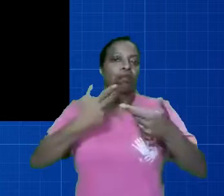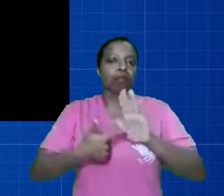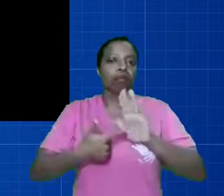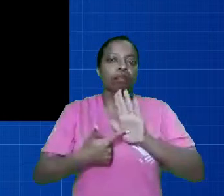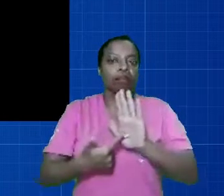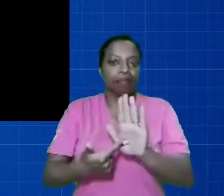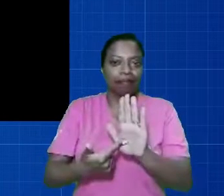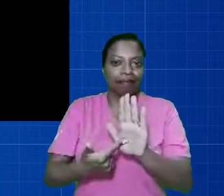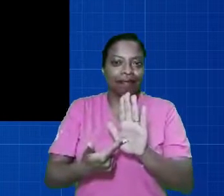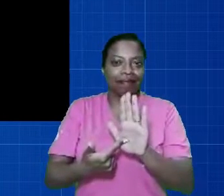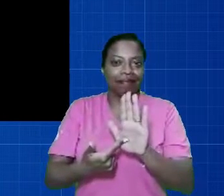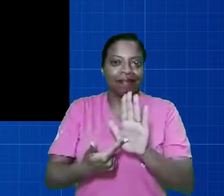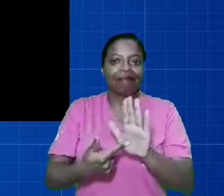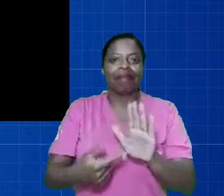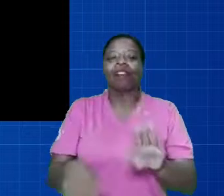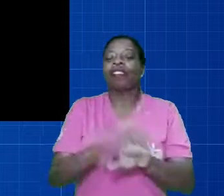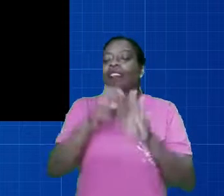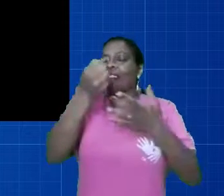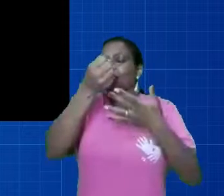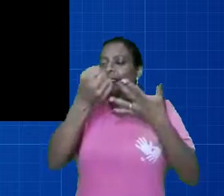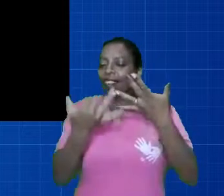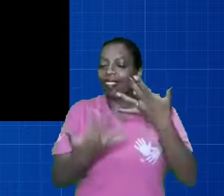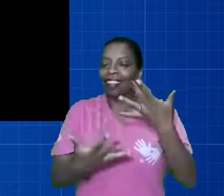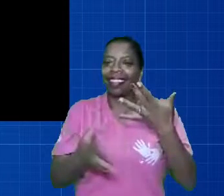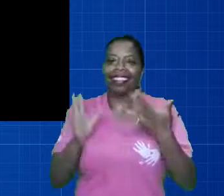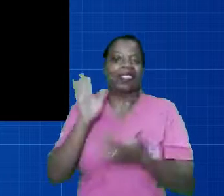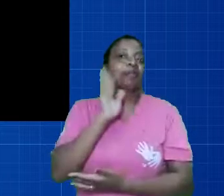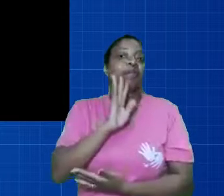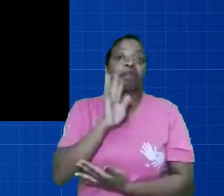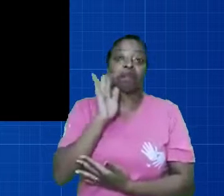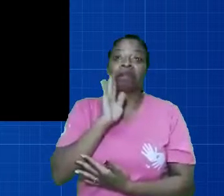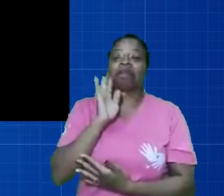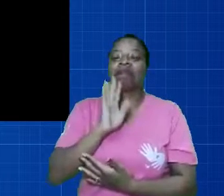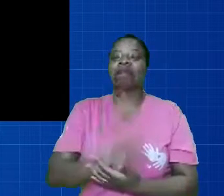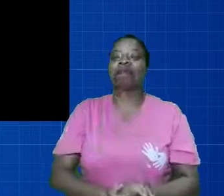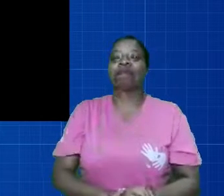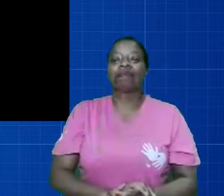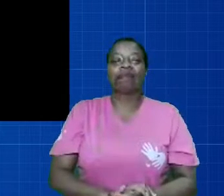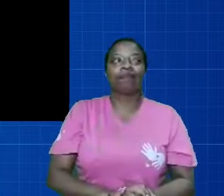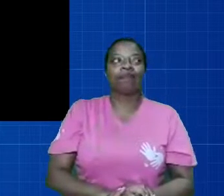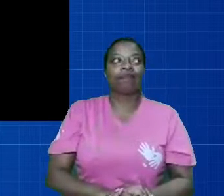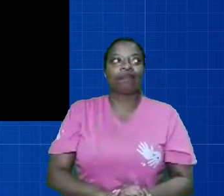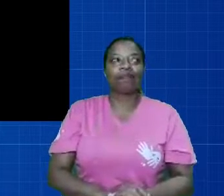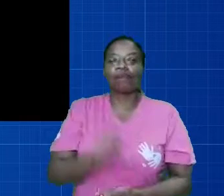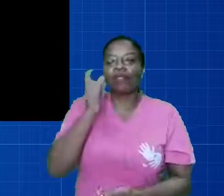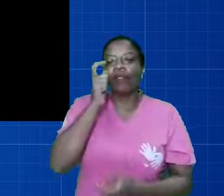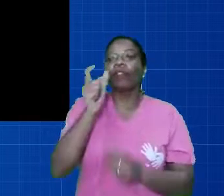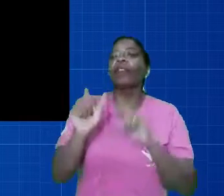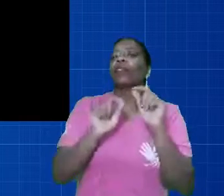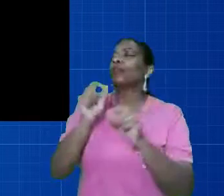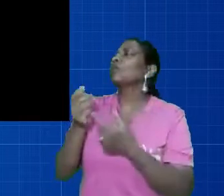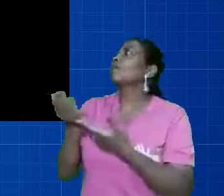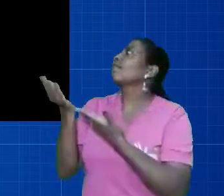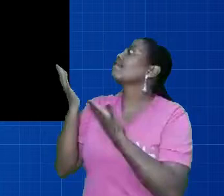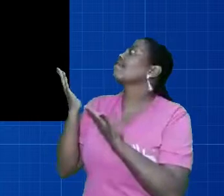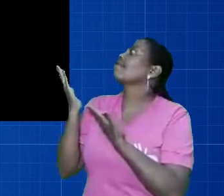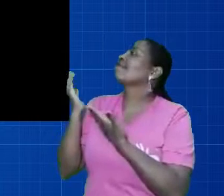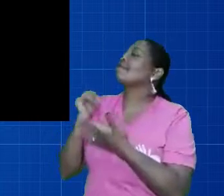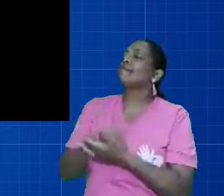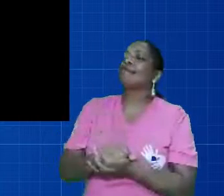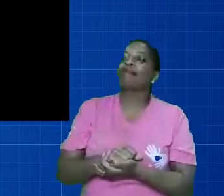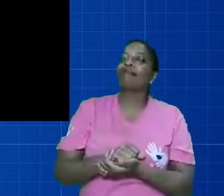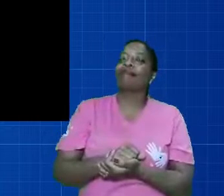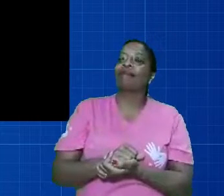As descrições são muito bacanas. E aqui a gente vê o quê? as crianças estão em uma aula